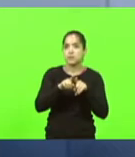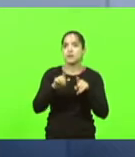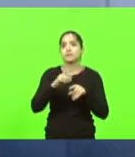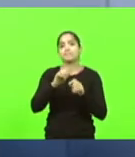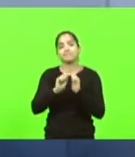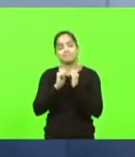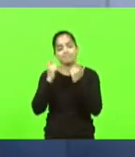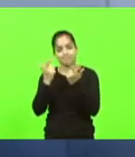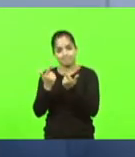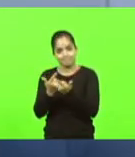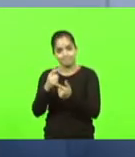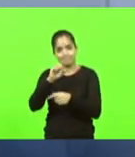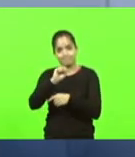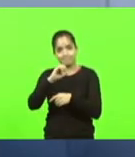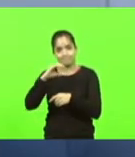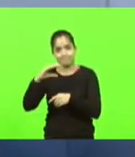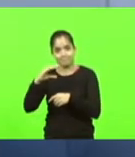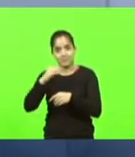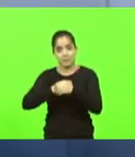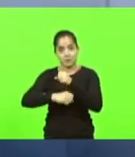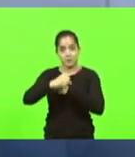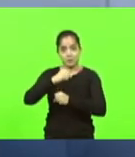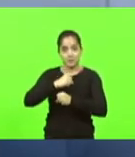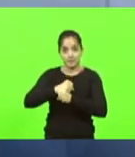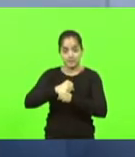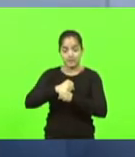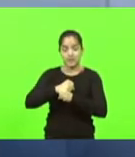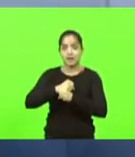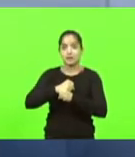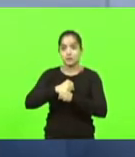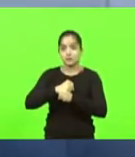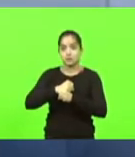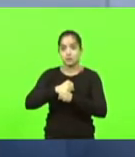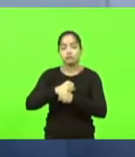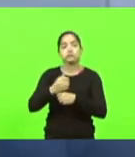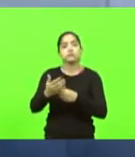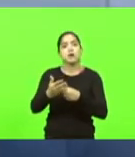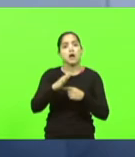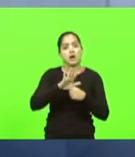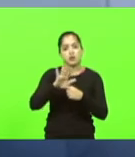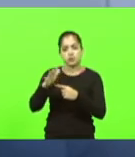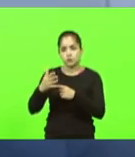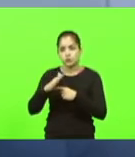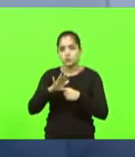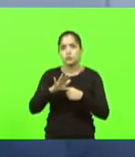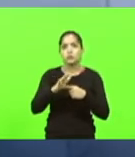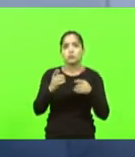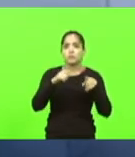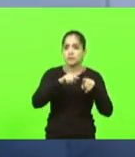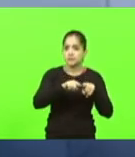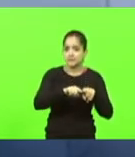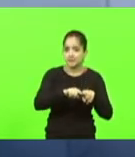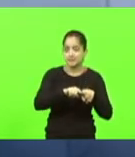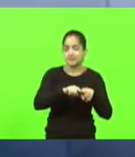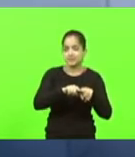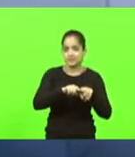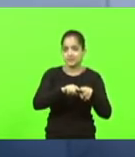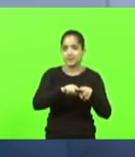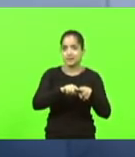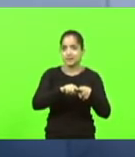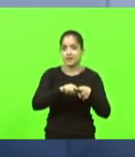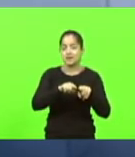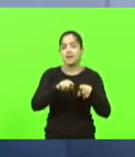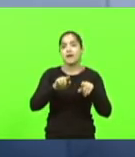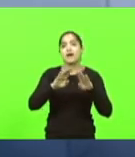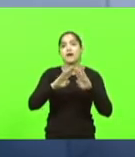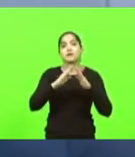Santa Catarina, que o ano passado, inclusive, aqui também nos ajudou com a sua parceria com a própria a Escola do